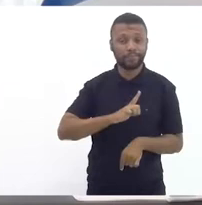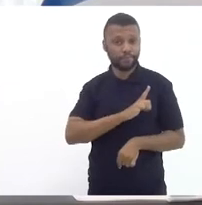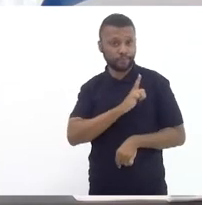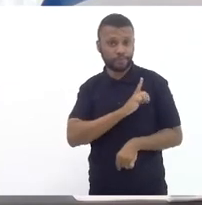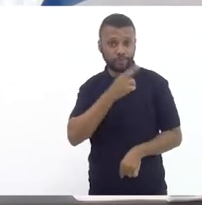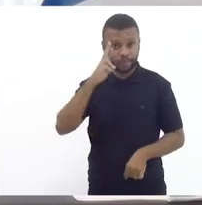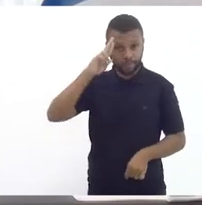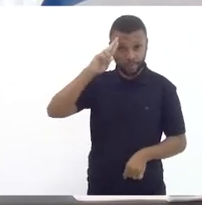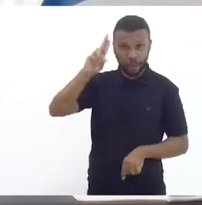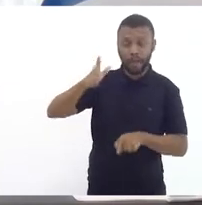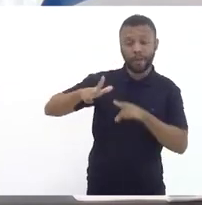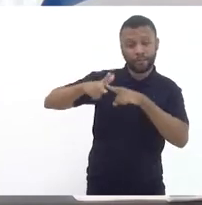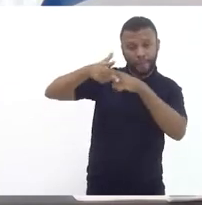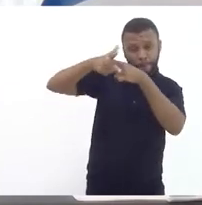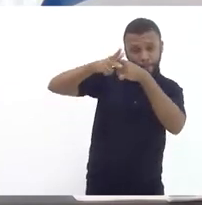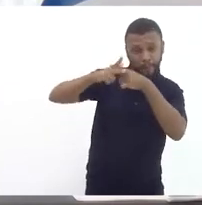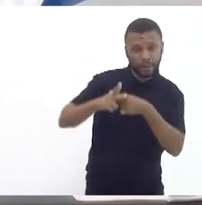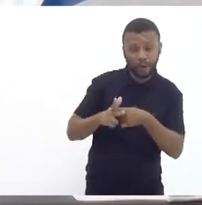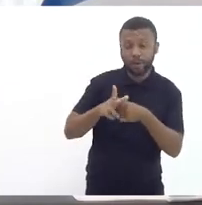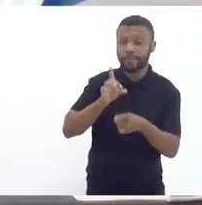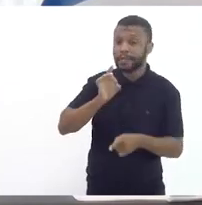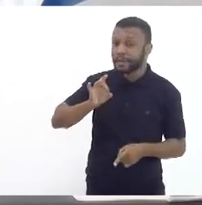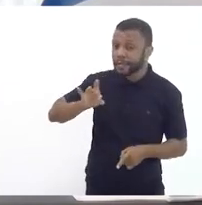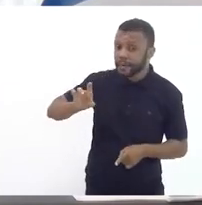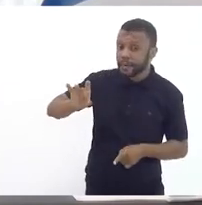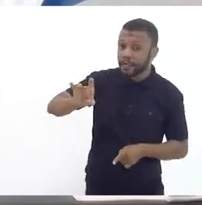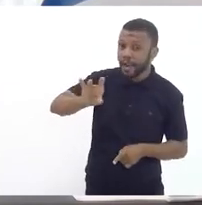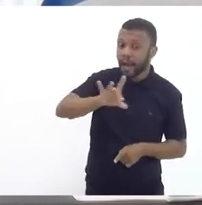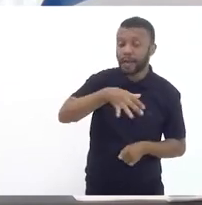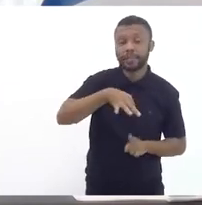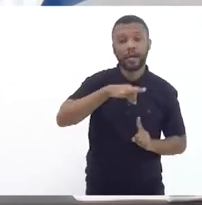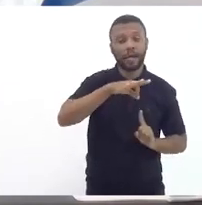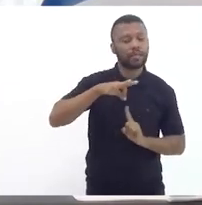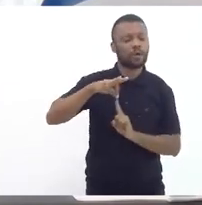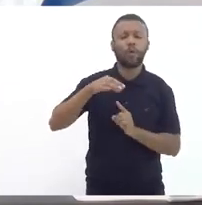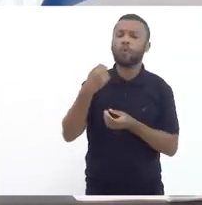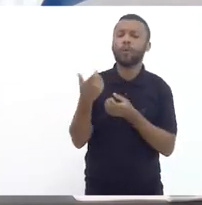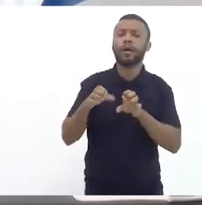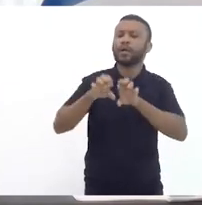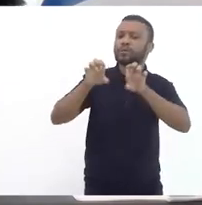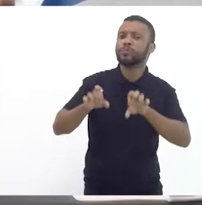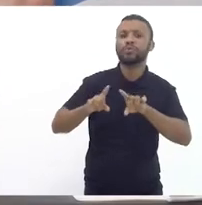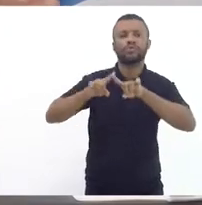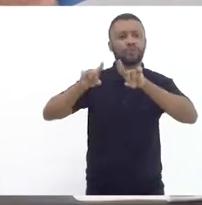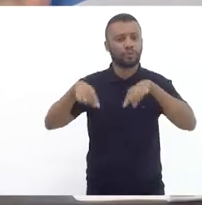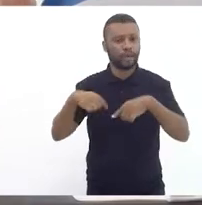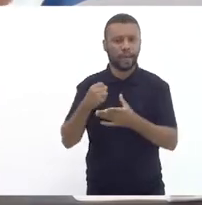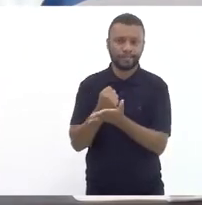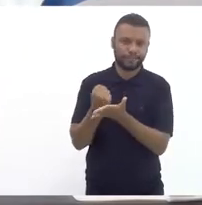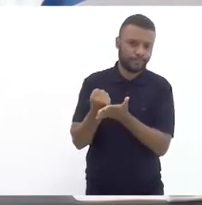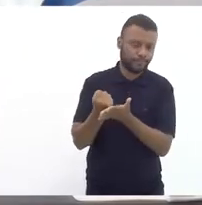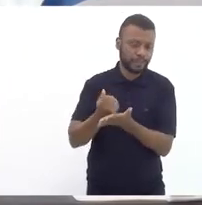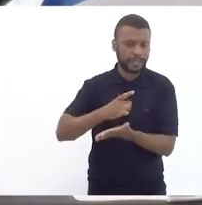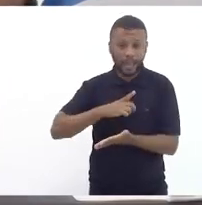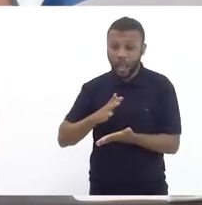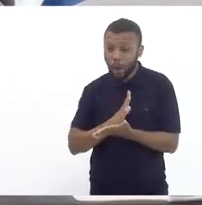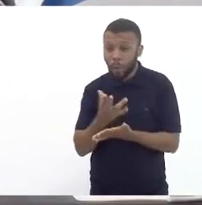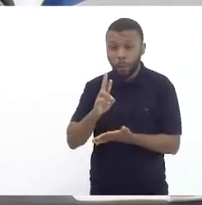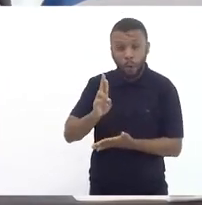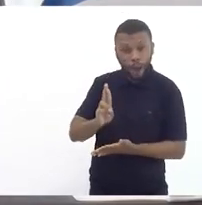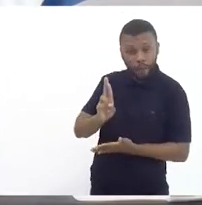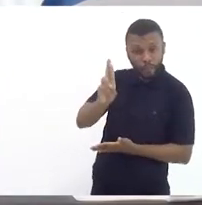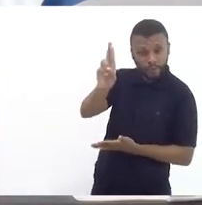encarregado de manutenção em cada estação? Como é que é a estrutura de pessoal nas estações e se tem algum responsável